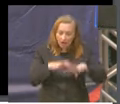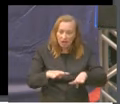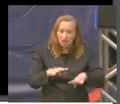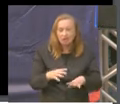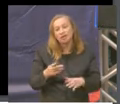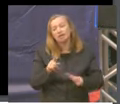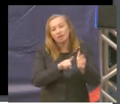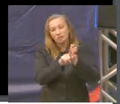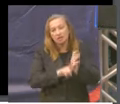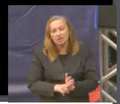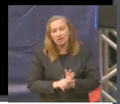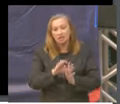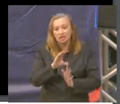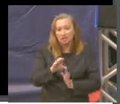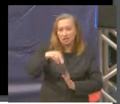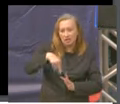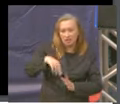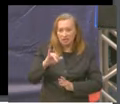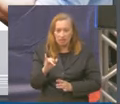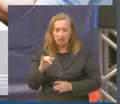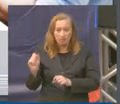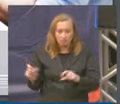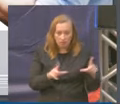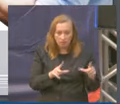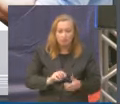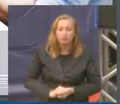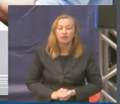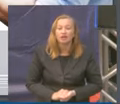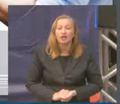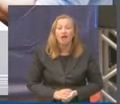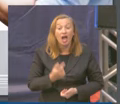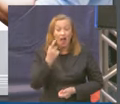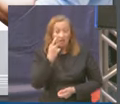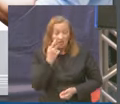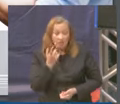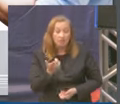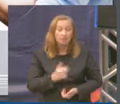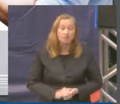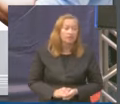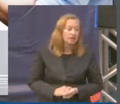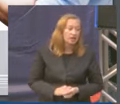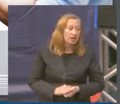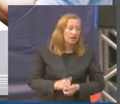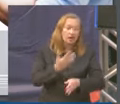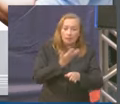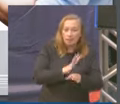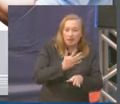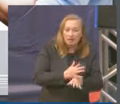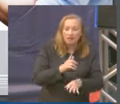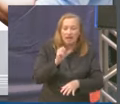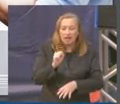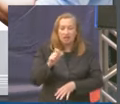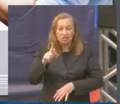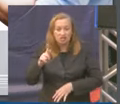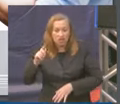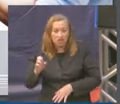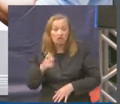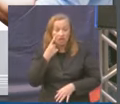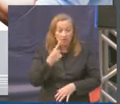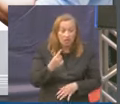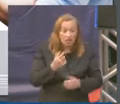pesquisa é da CNI. Próximo, por favor. E ela vê isso. Por que realizam práticas ESG? E aí você vê que o